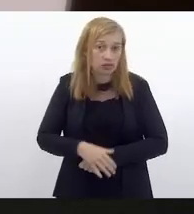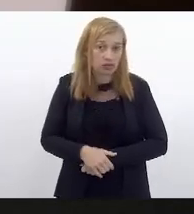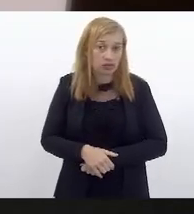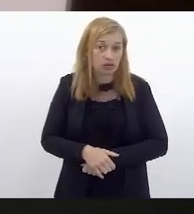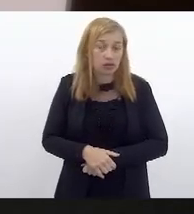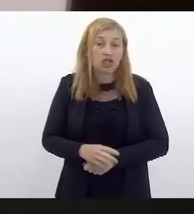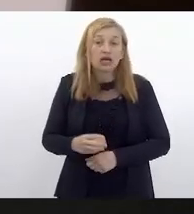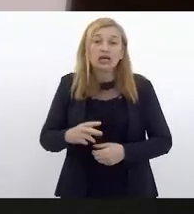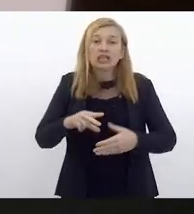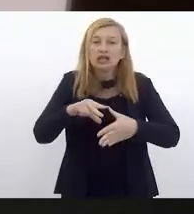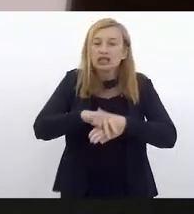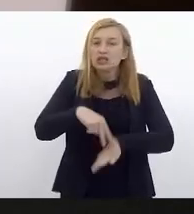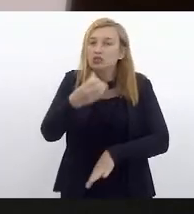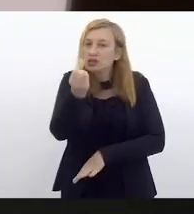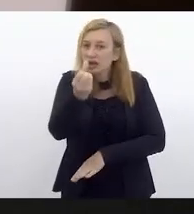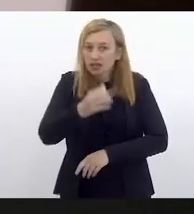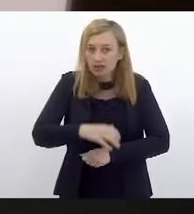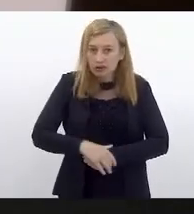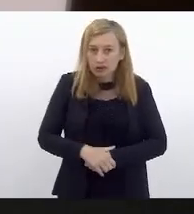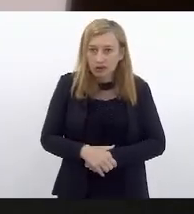Diz o inciso 6.